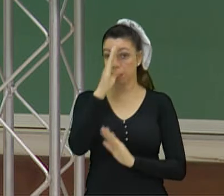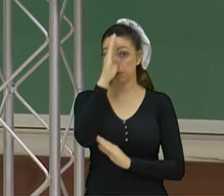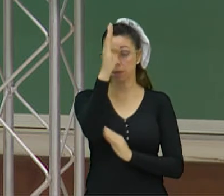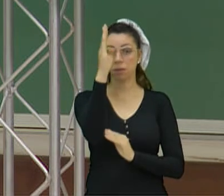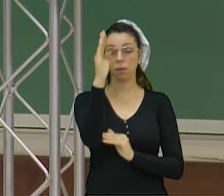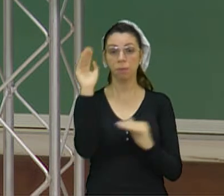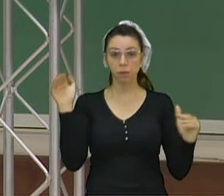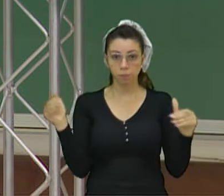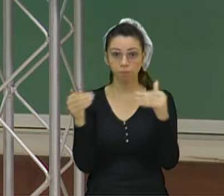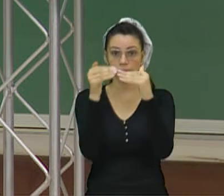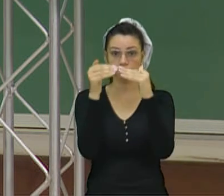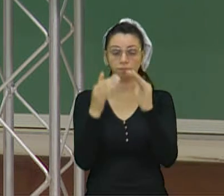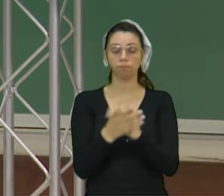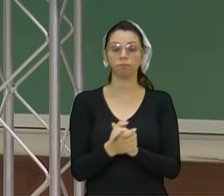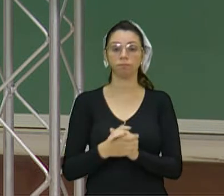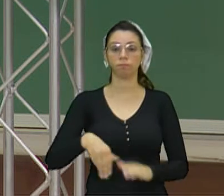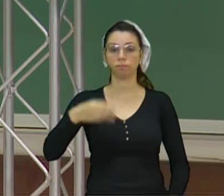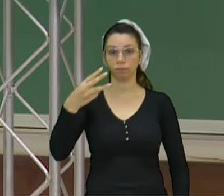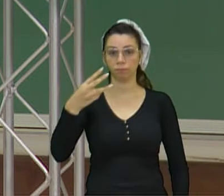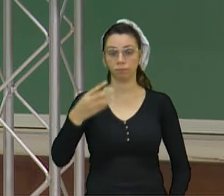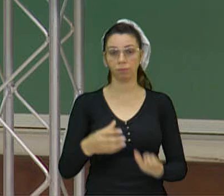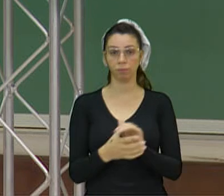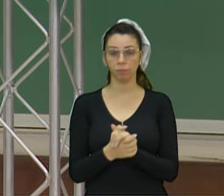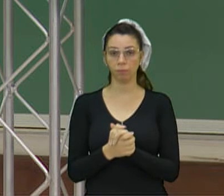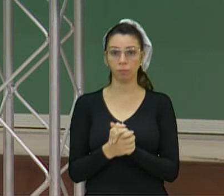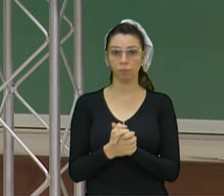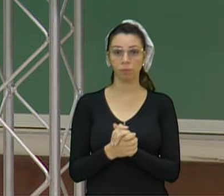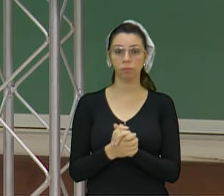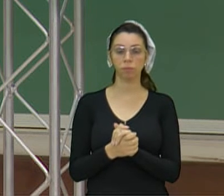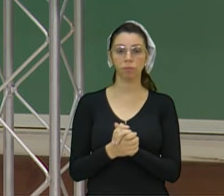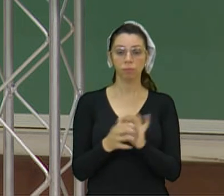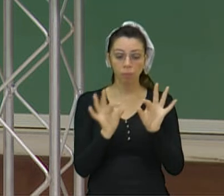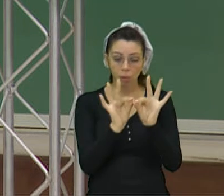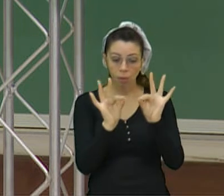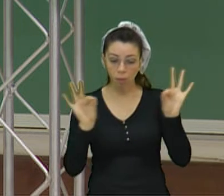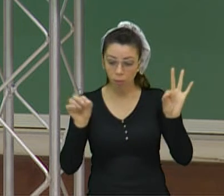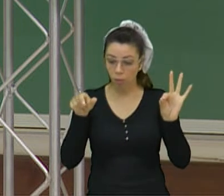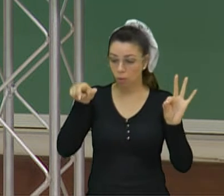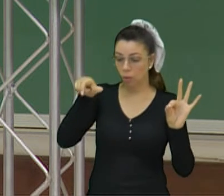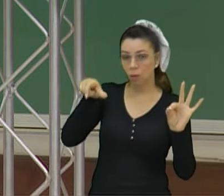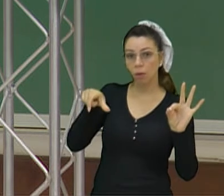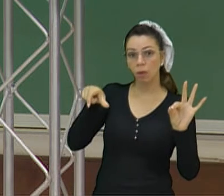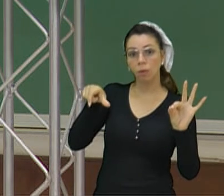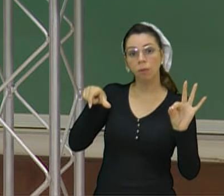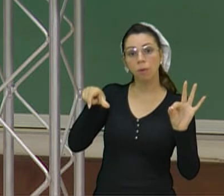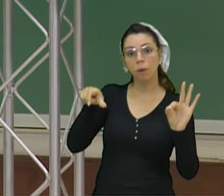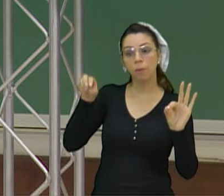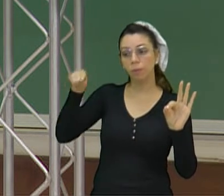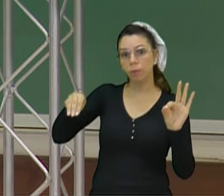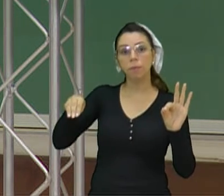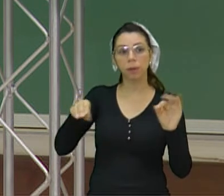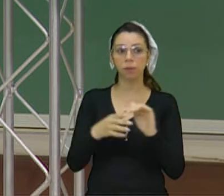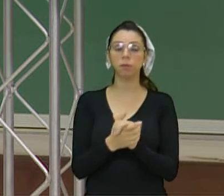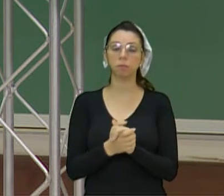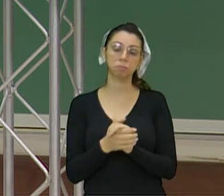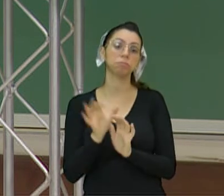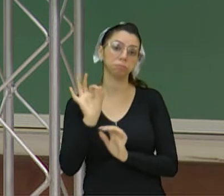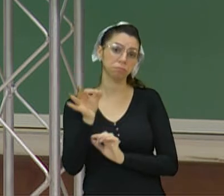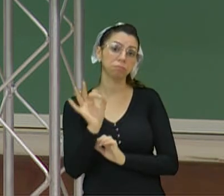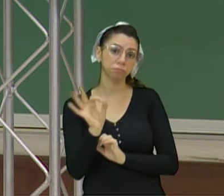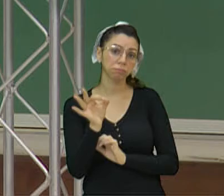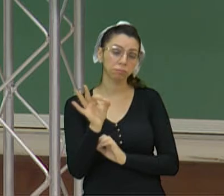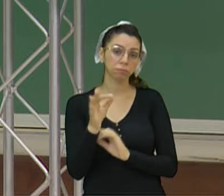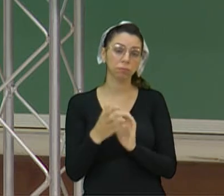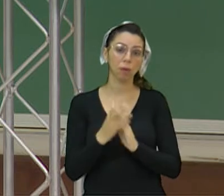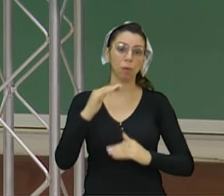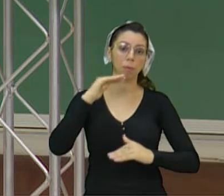Item 3. A unidade de medida da resistividade é o Ohm por metro. Certo? No sistema internacional,